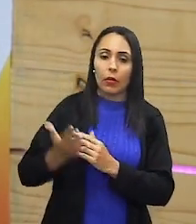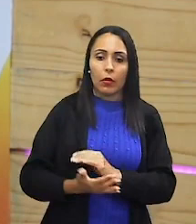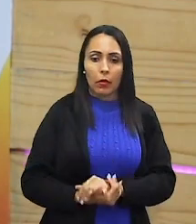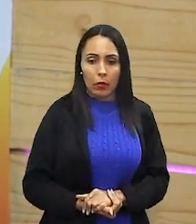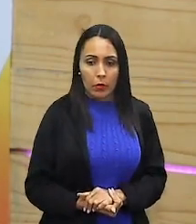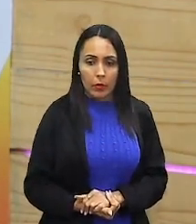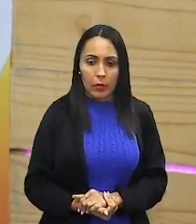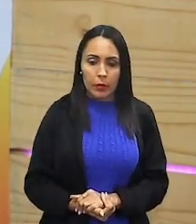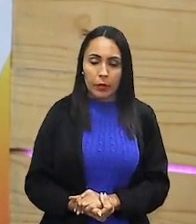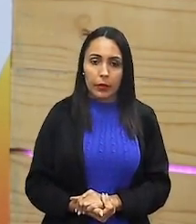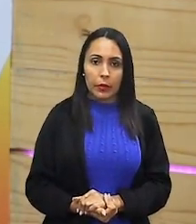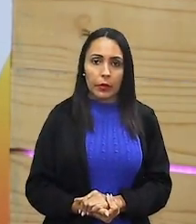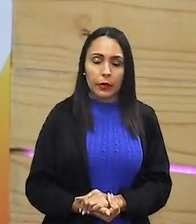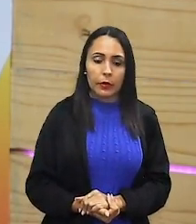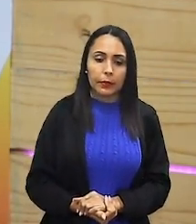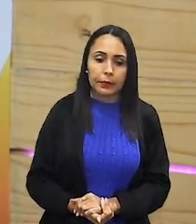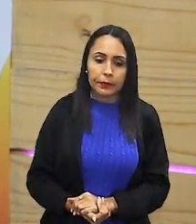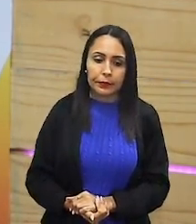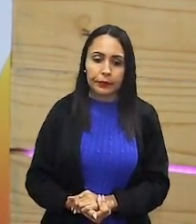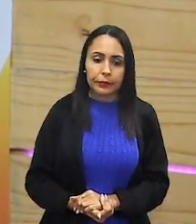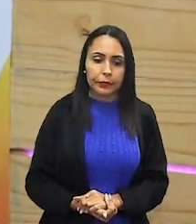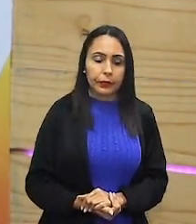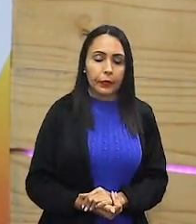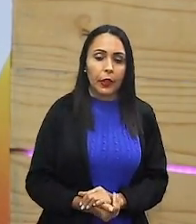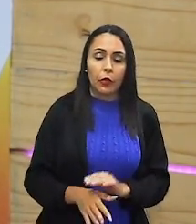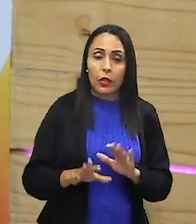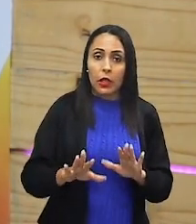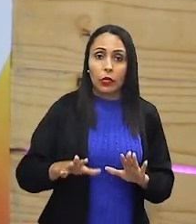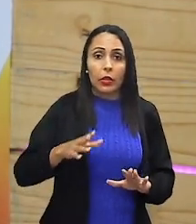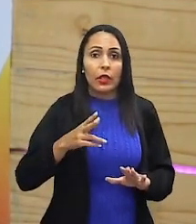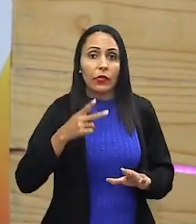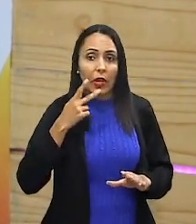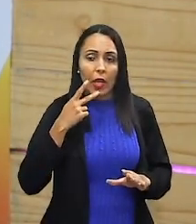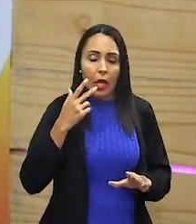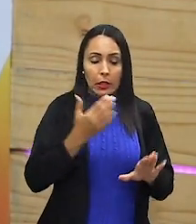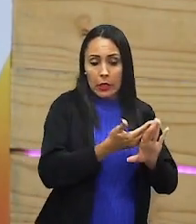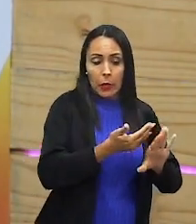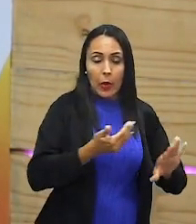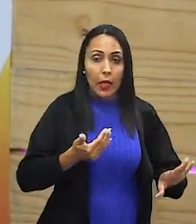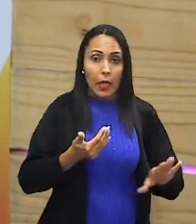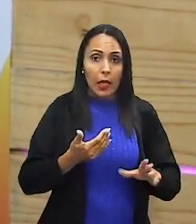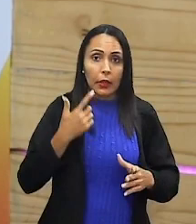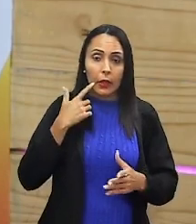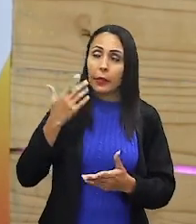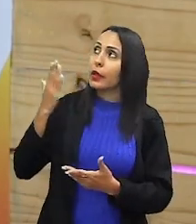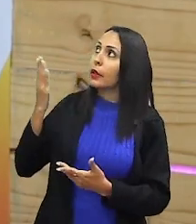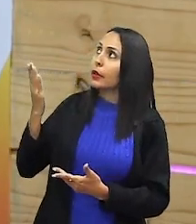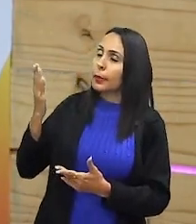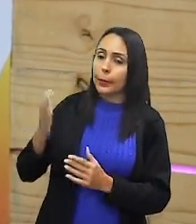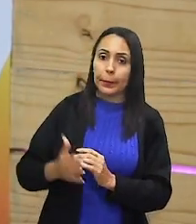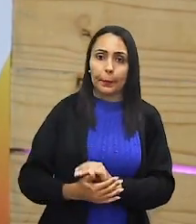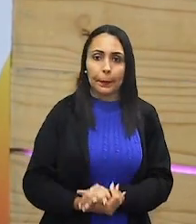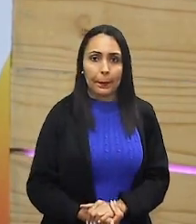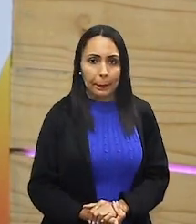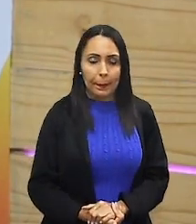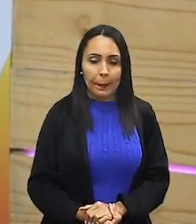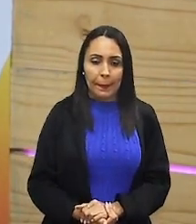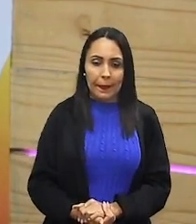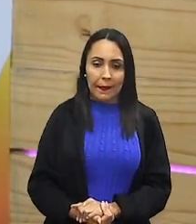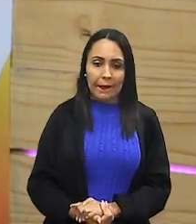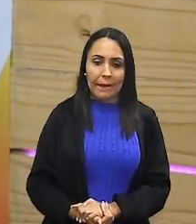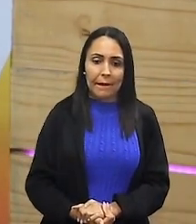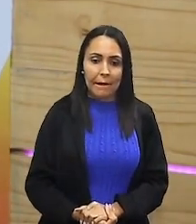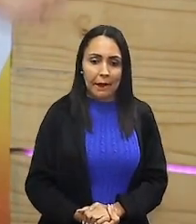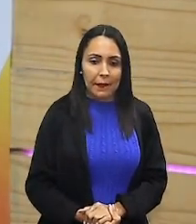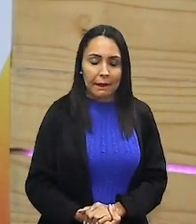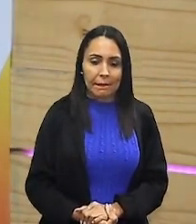genético. Se você não quiser falar de forma separada capsídeo e material genético, capsídeo e ácido nucleico, você